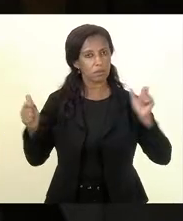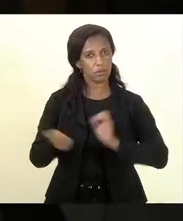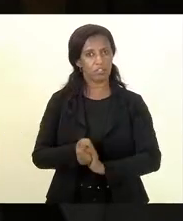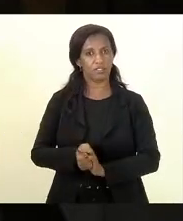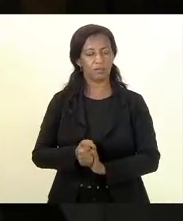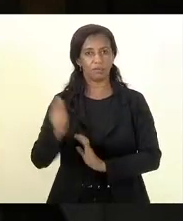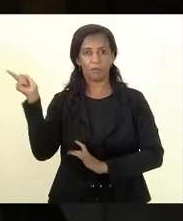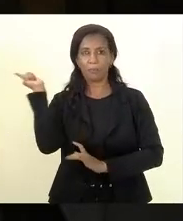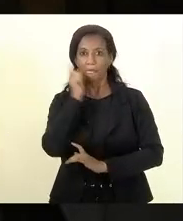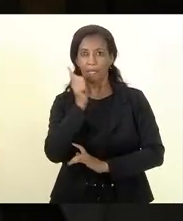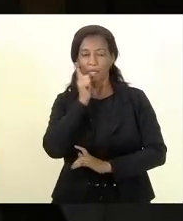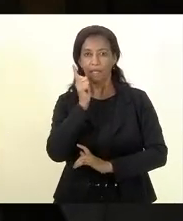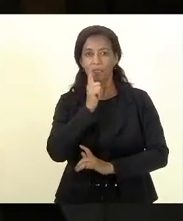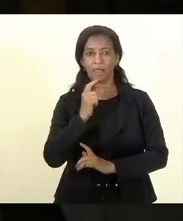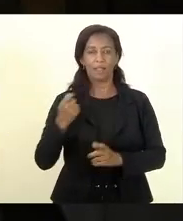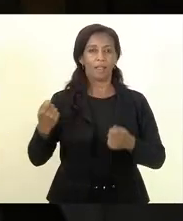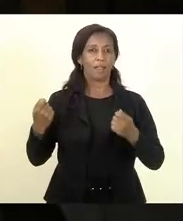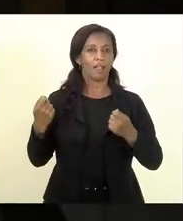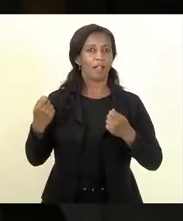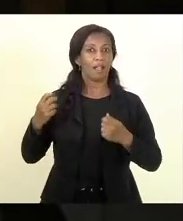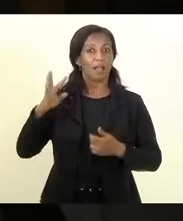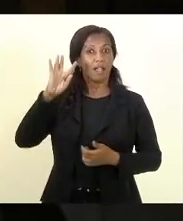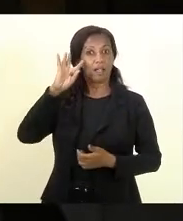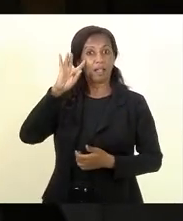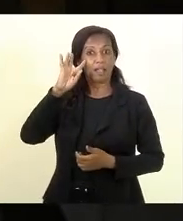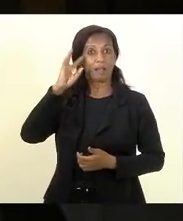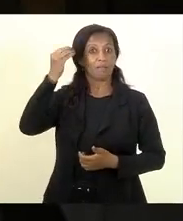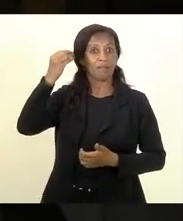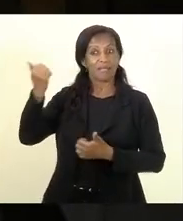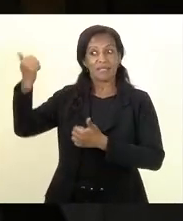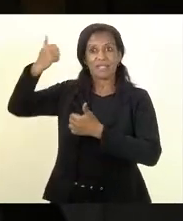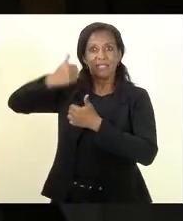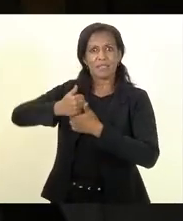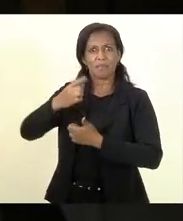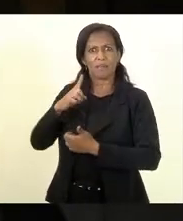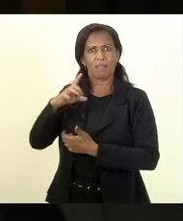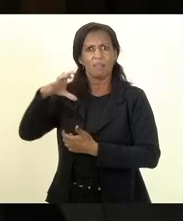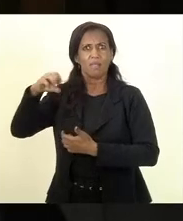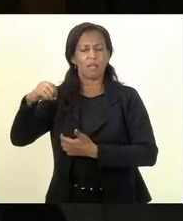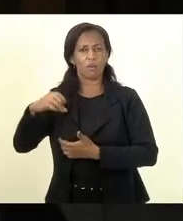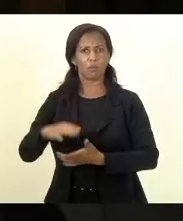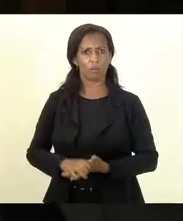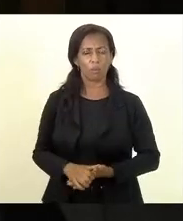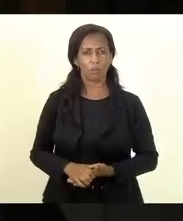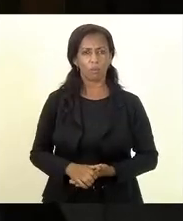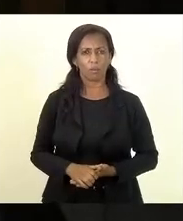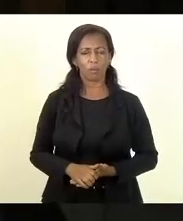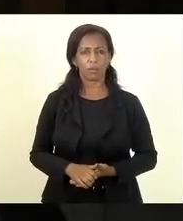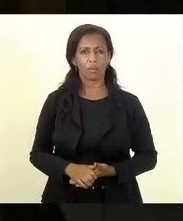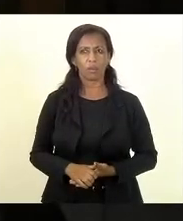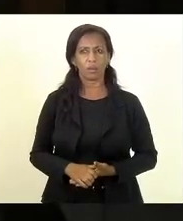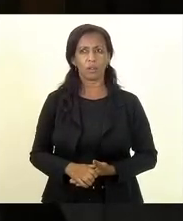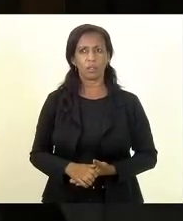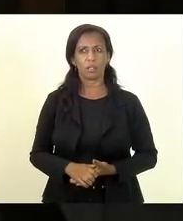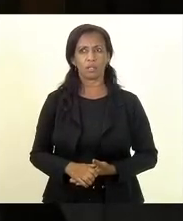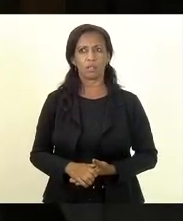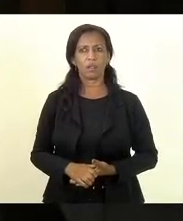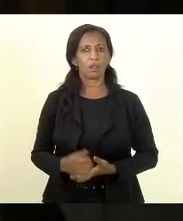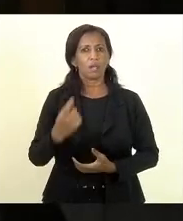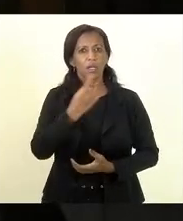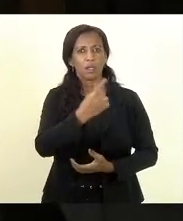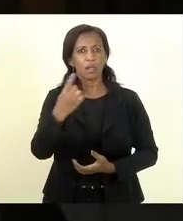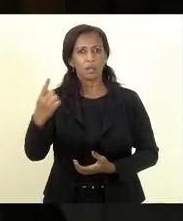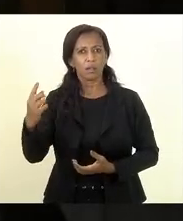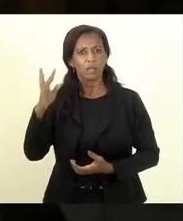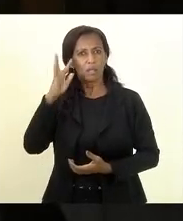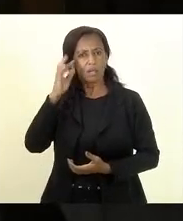ele conseguia sobrepor as decisões da VEP. E uma dessas decisões que